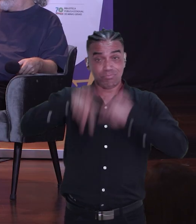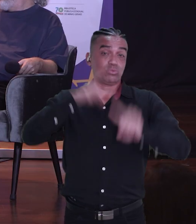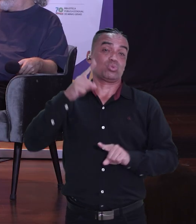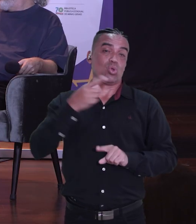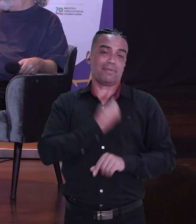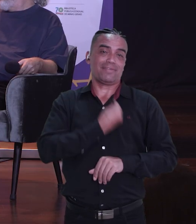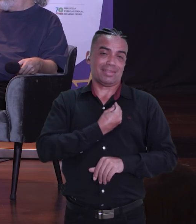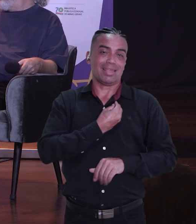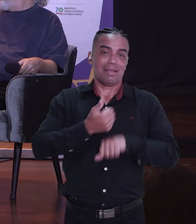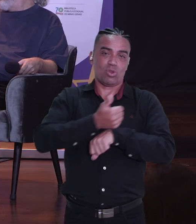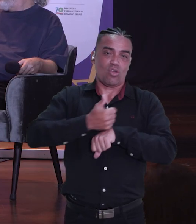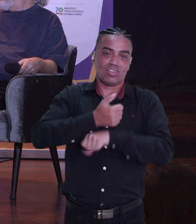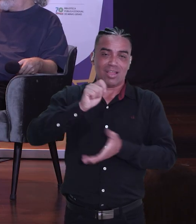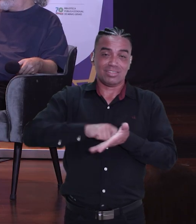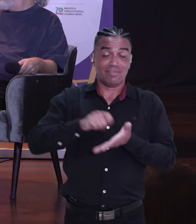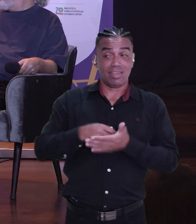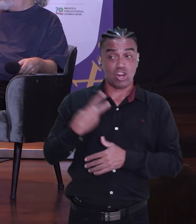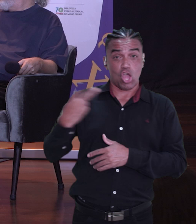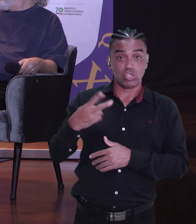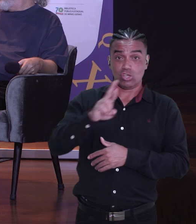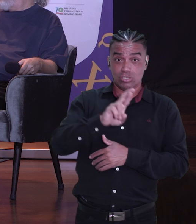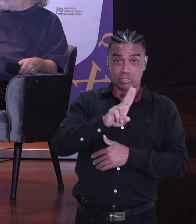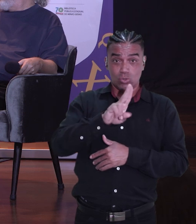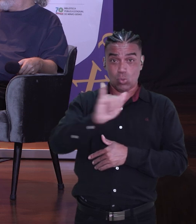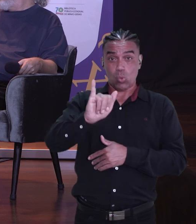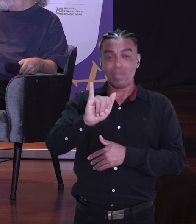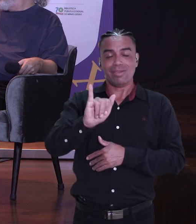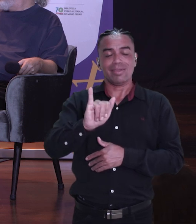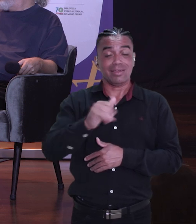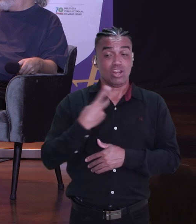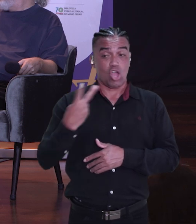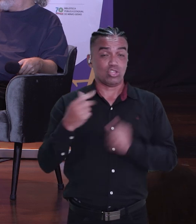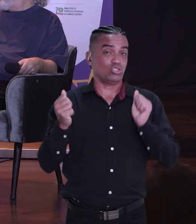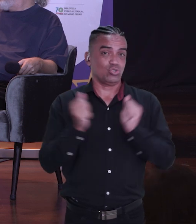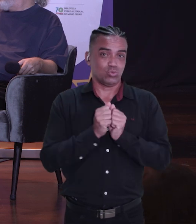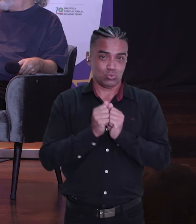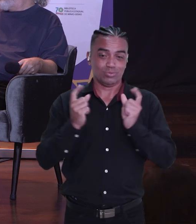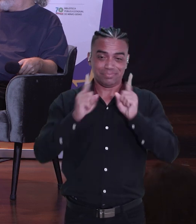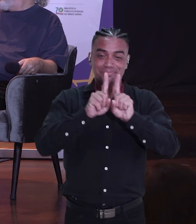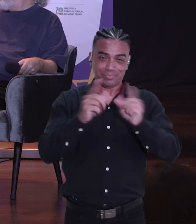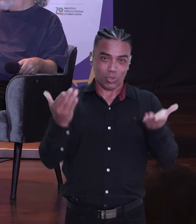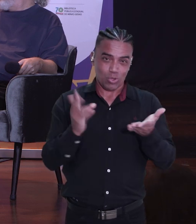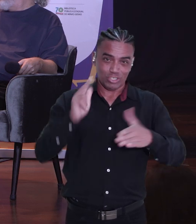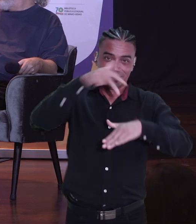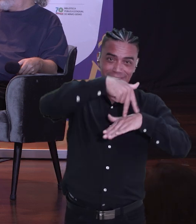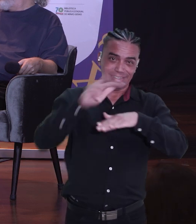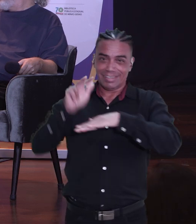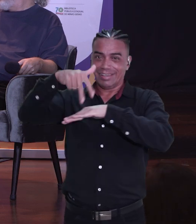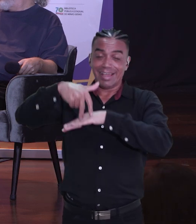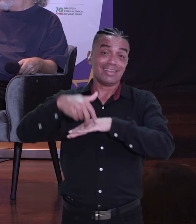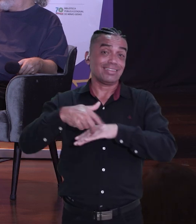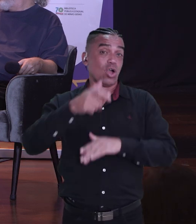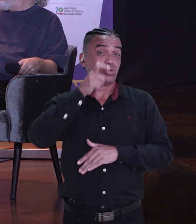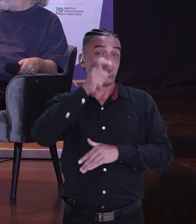escritora. Porque eu e o Rui, voltando a falar de nós dois, né, já que nós estamos aqui juntos hoje, nós temos uma história